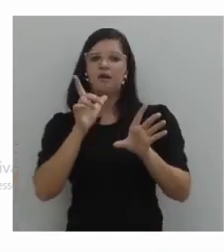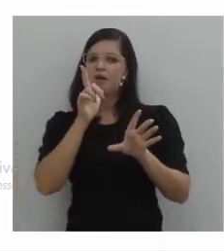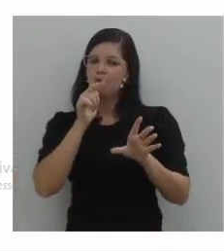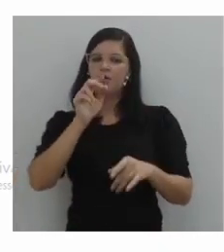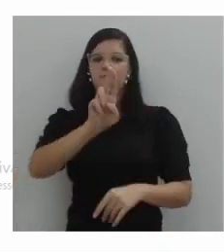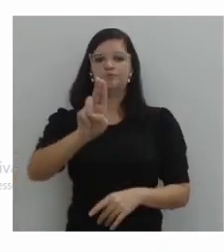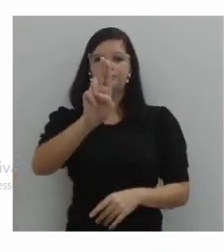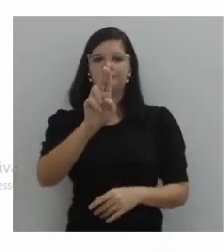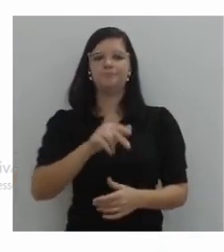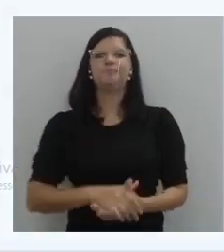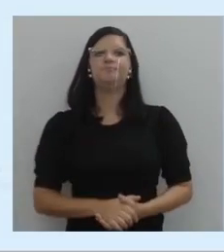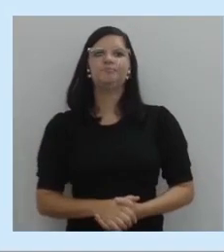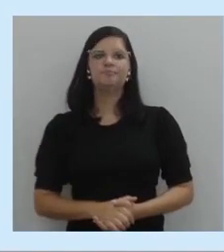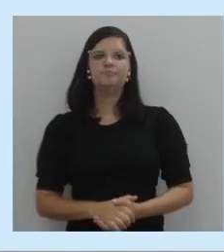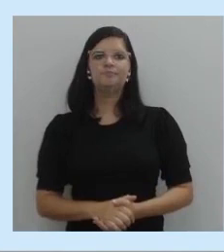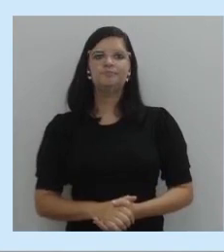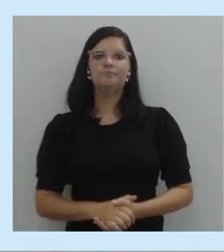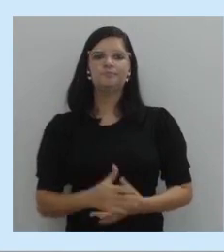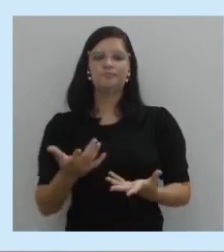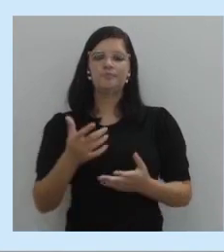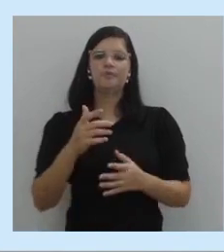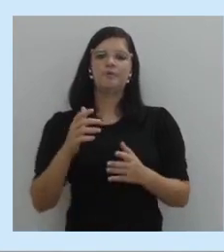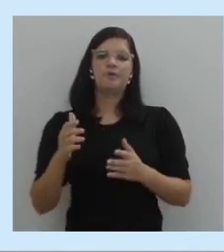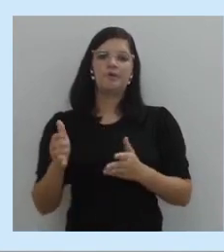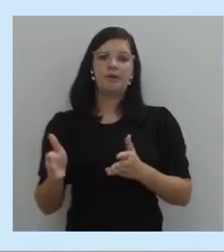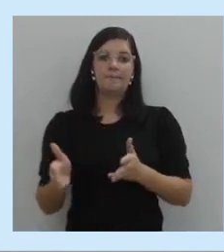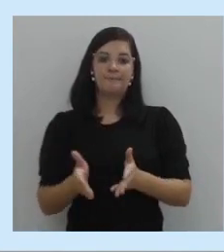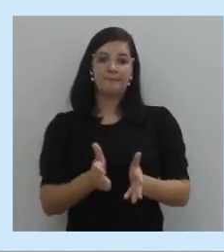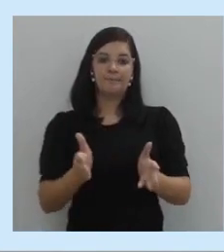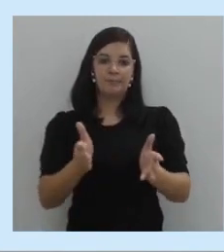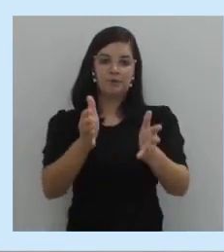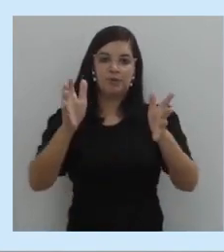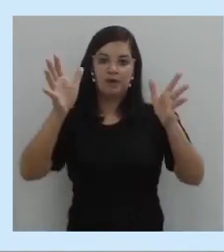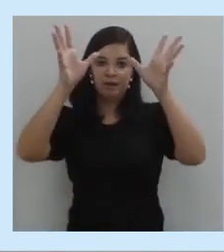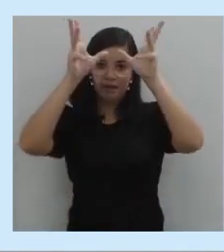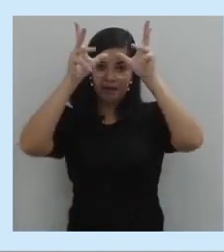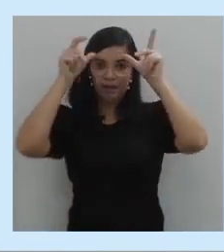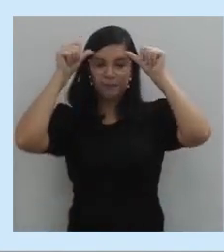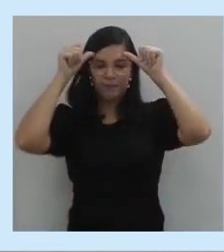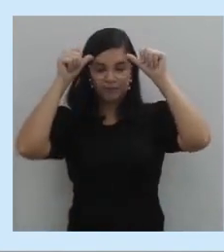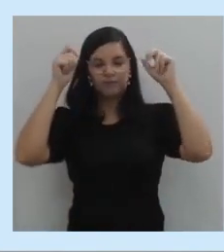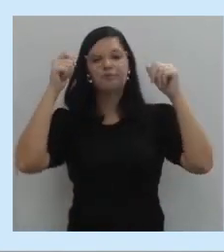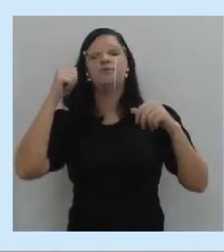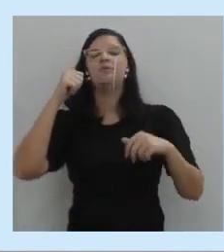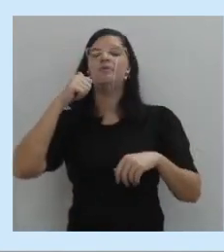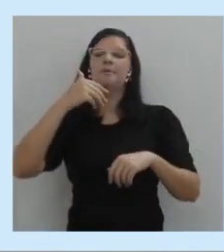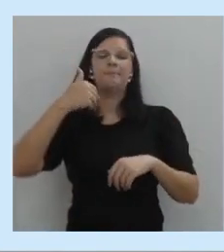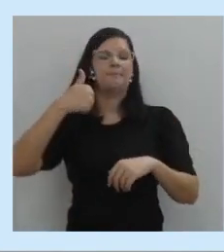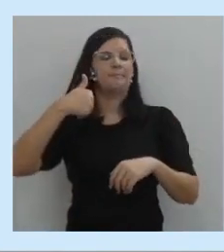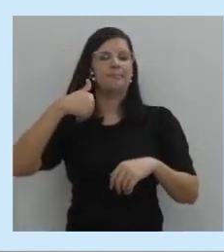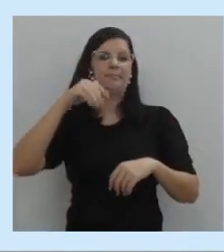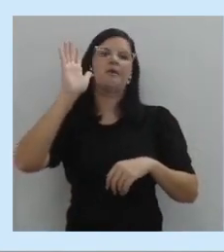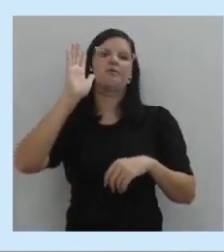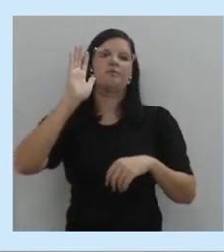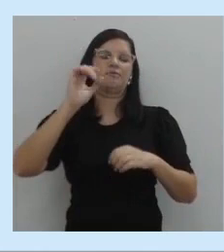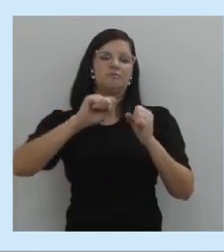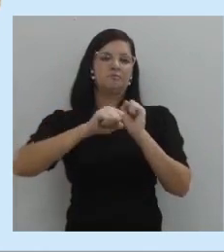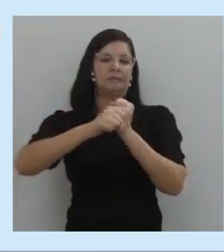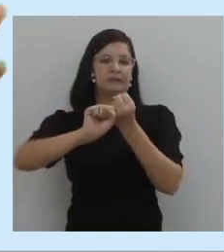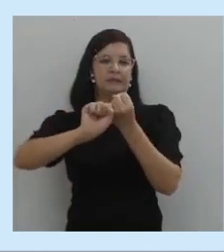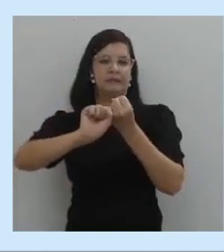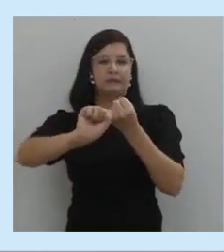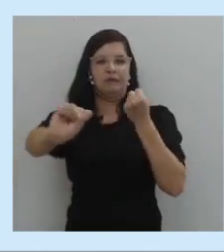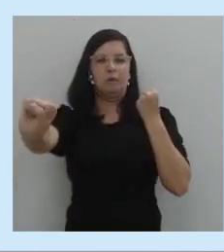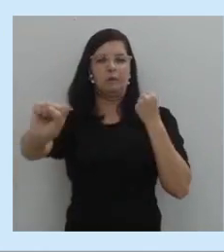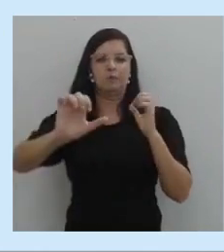disponível. Olha para mim, oitavo ano. A bacia do Rio Amazonas é a bacia mais extensa